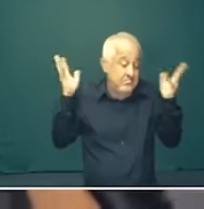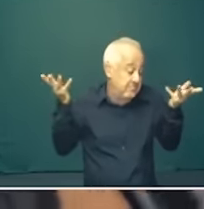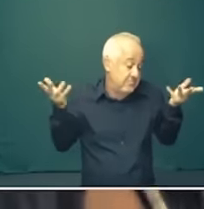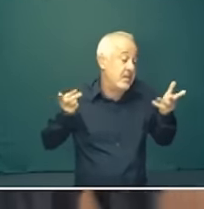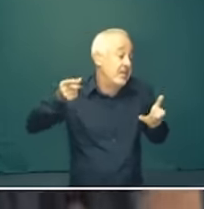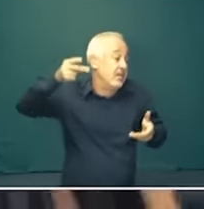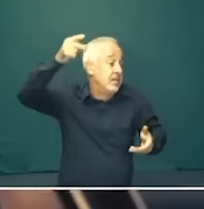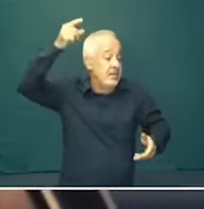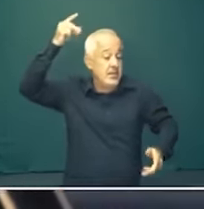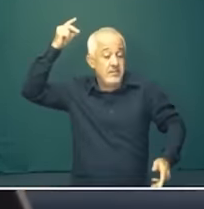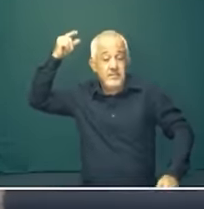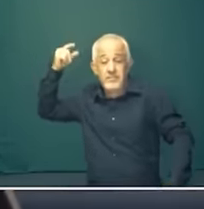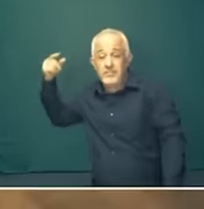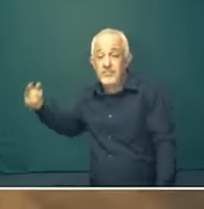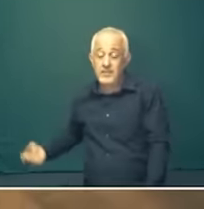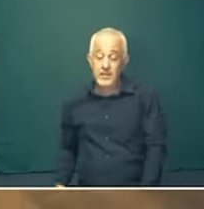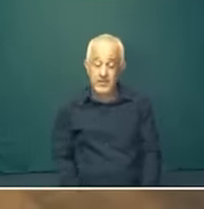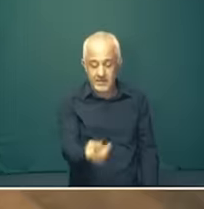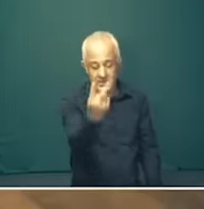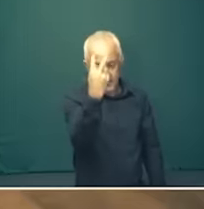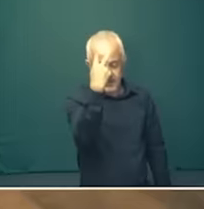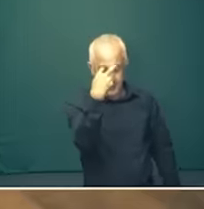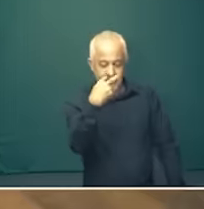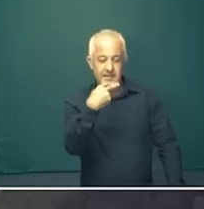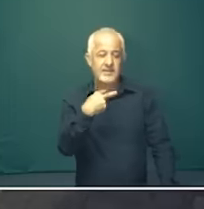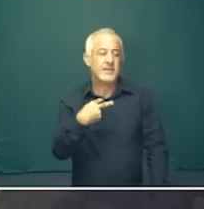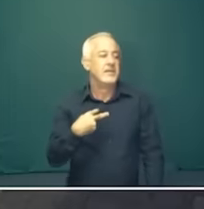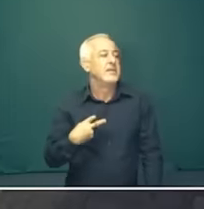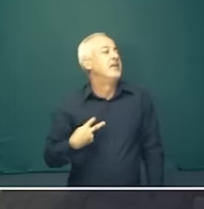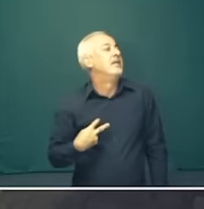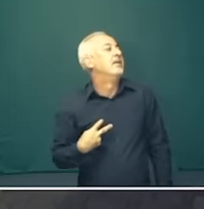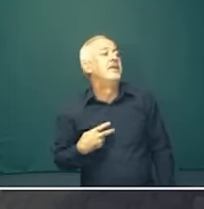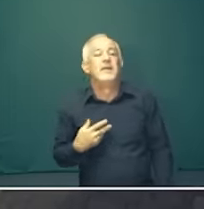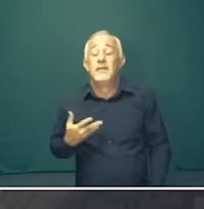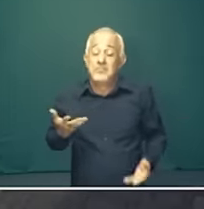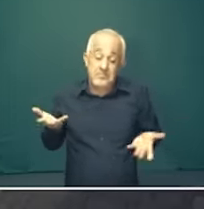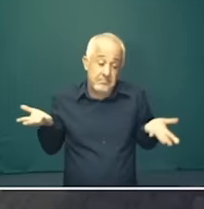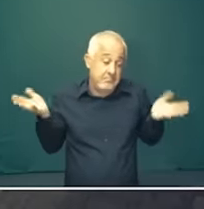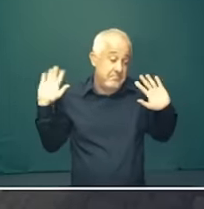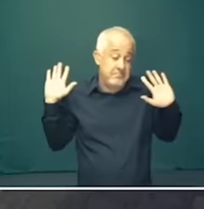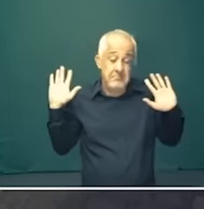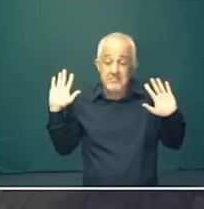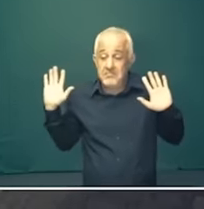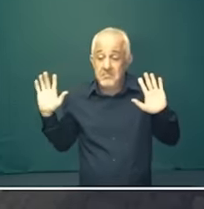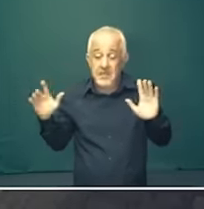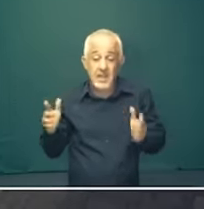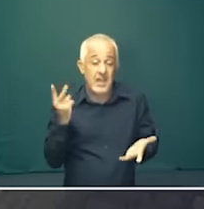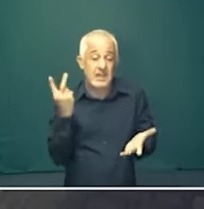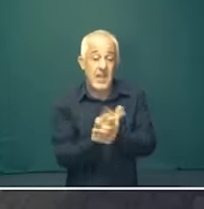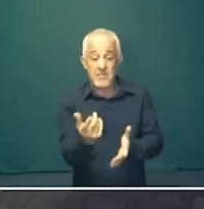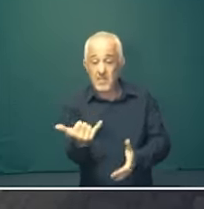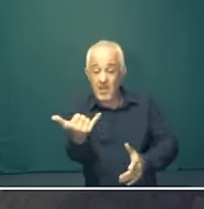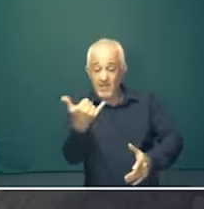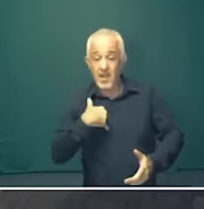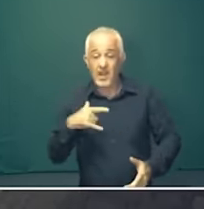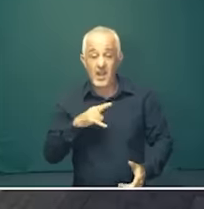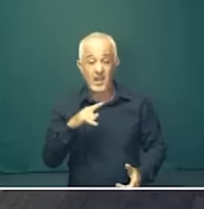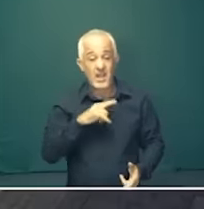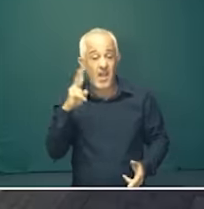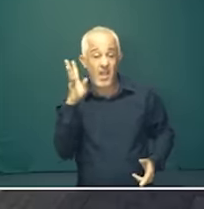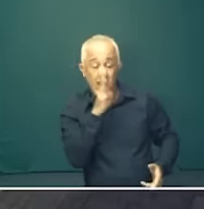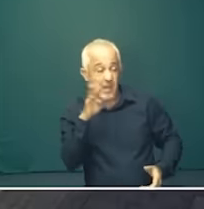Faz tempo que você não me olha mais daquele jeito. Em tudo que eu faço você vê defeito. Faz tempo que eu